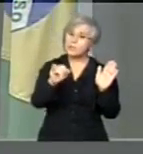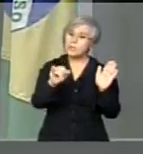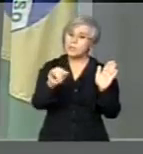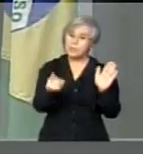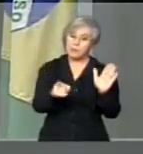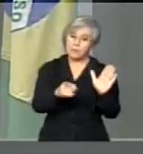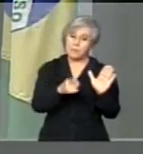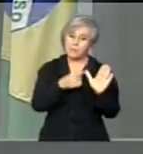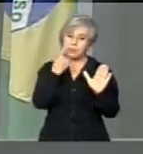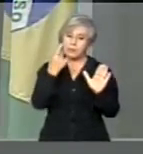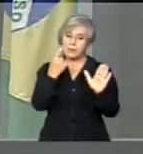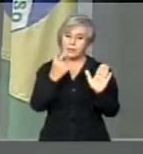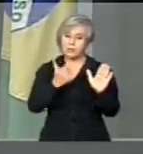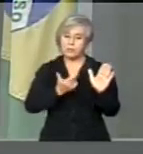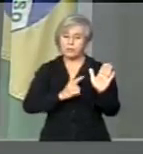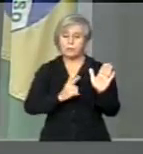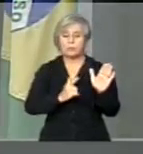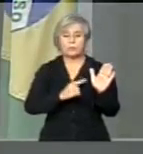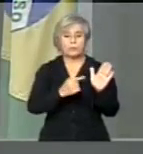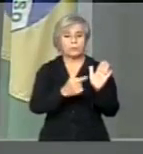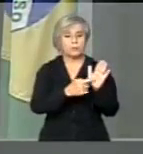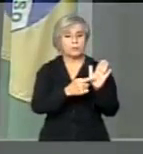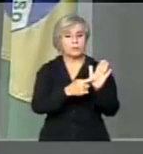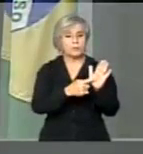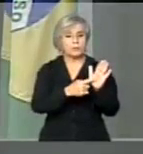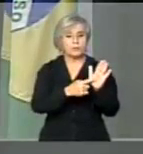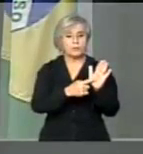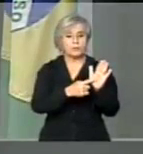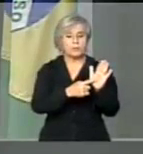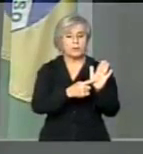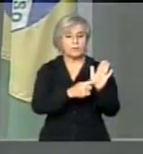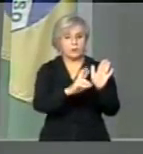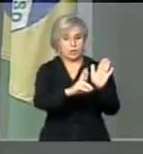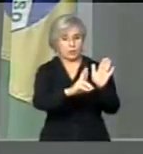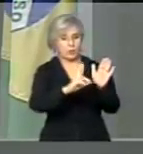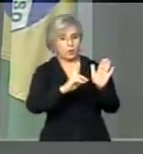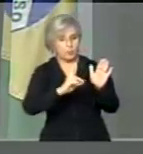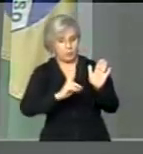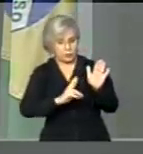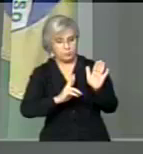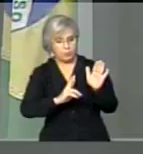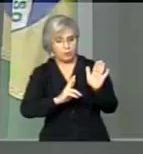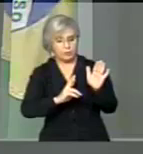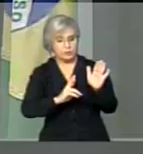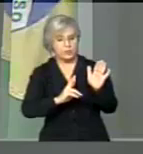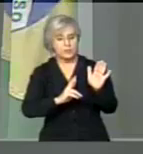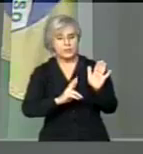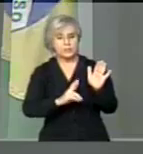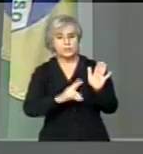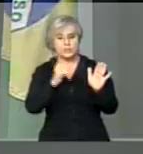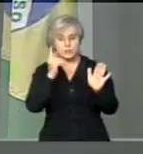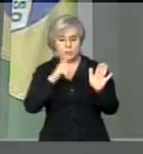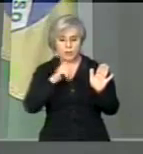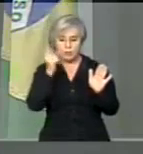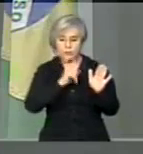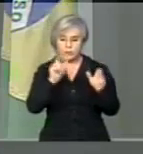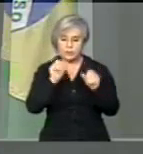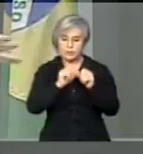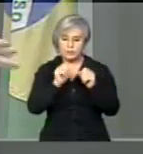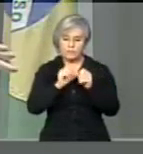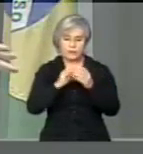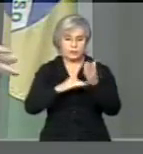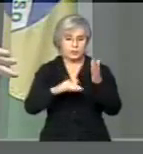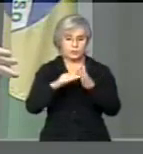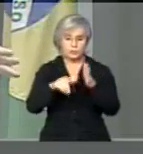formal antes de que fez o dever de casa com o apoio de seu partido. Aqui